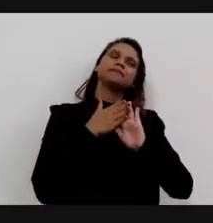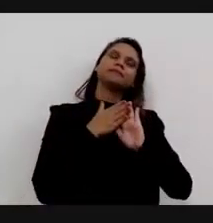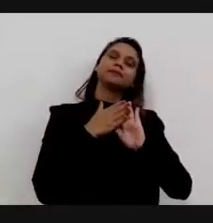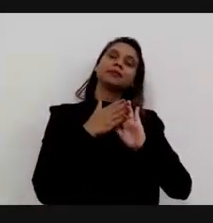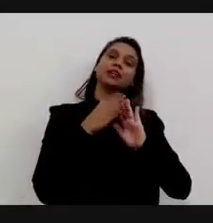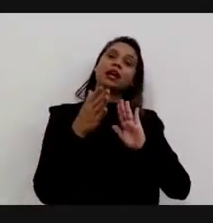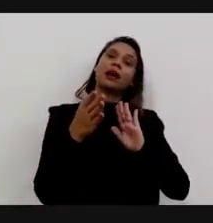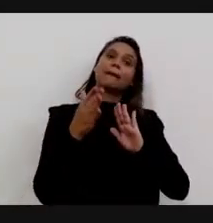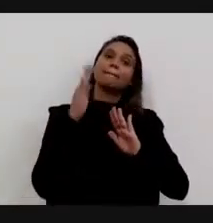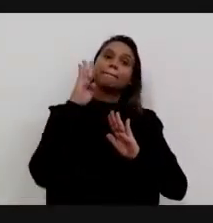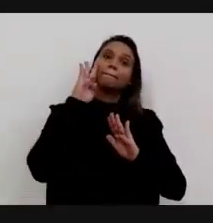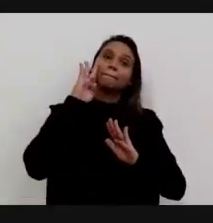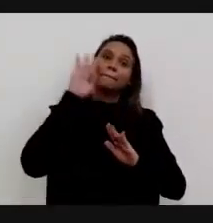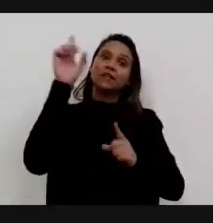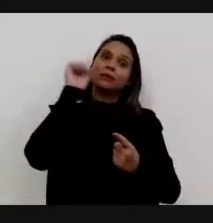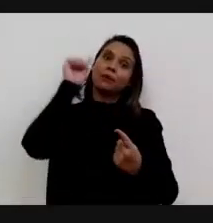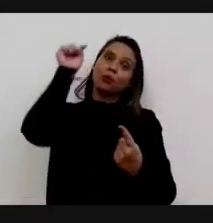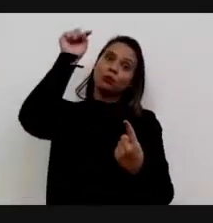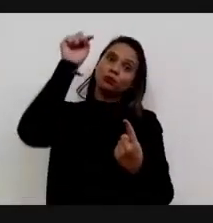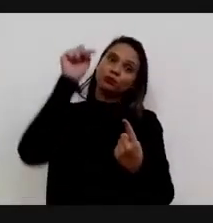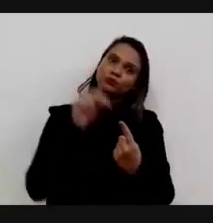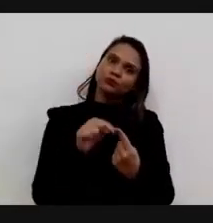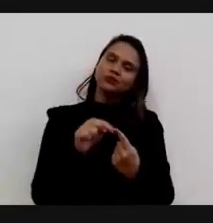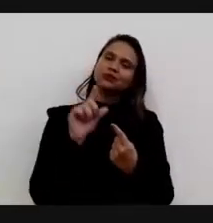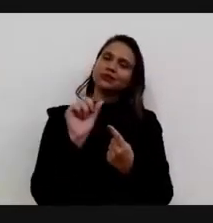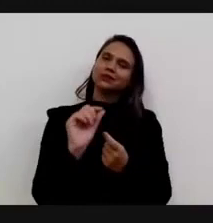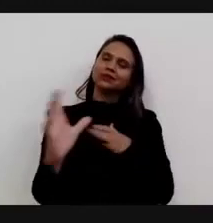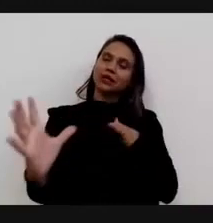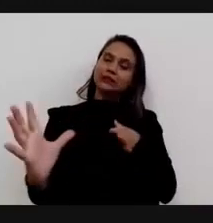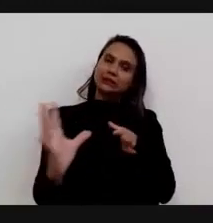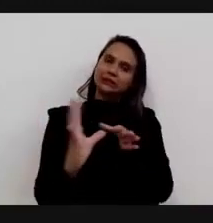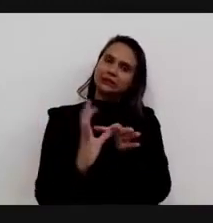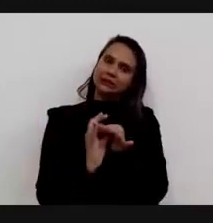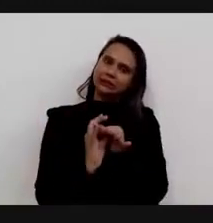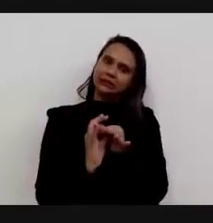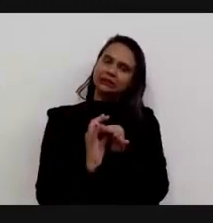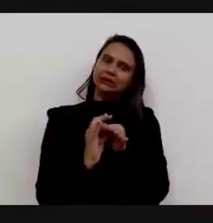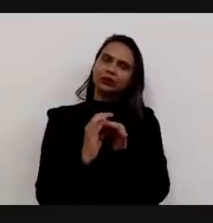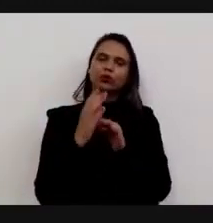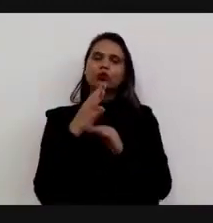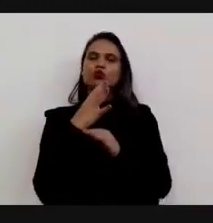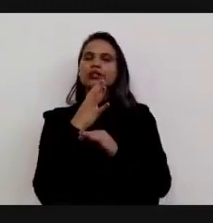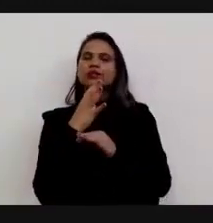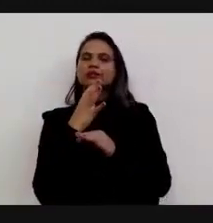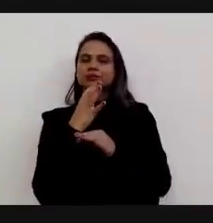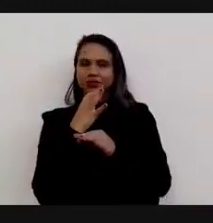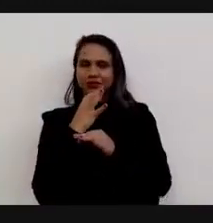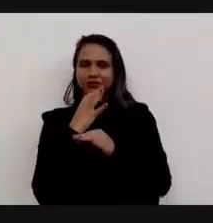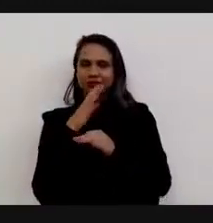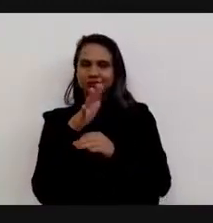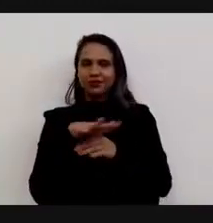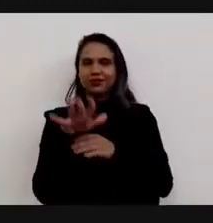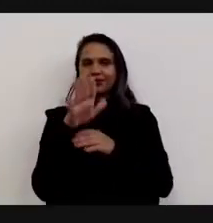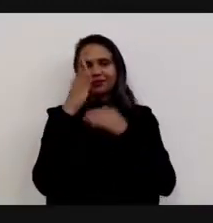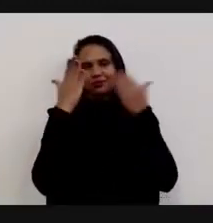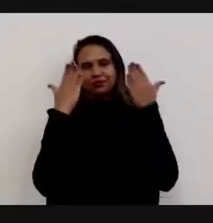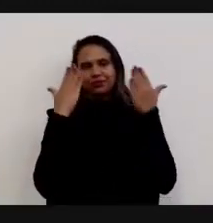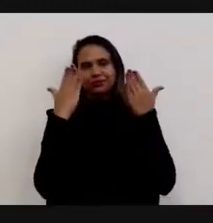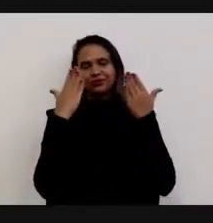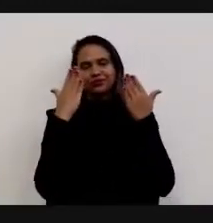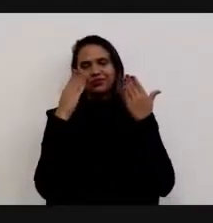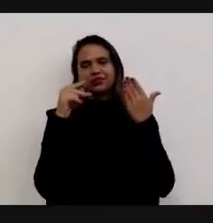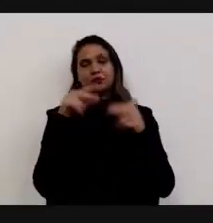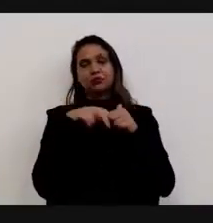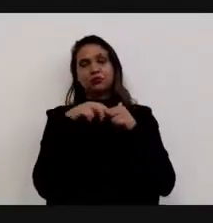a integração de partes do conhecimento psicológico. Então, ela se torna